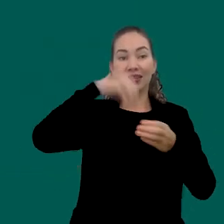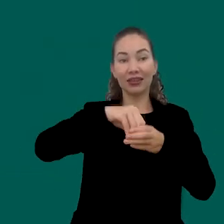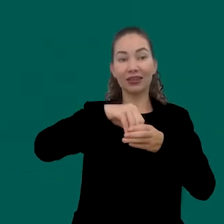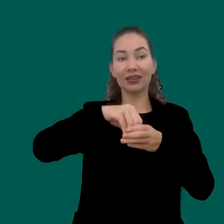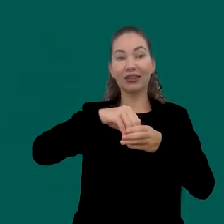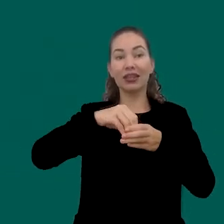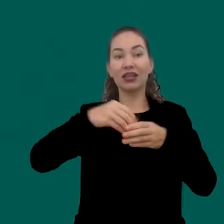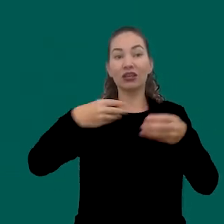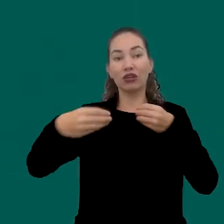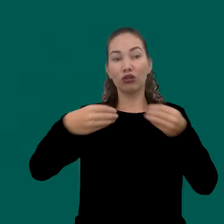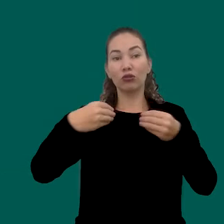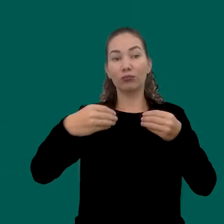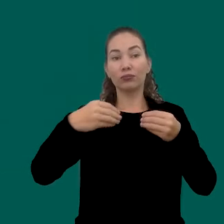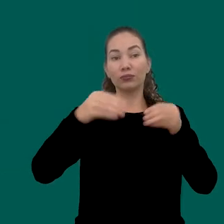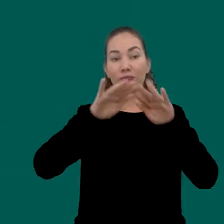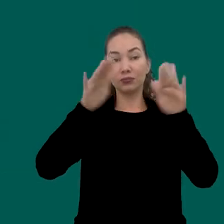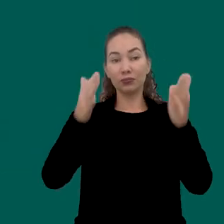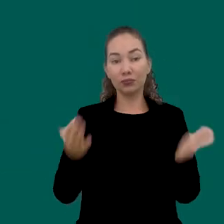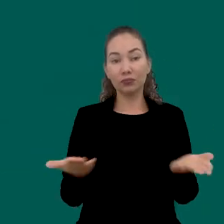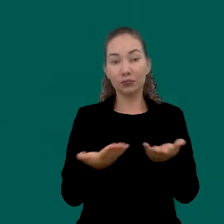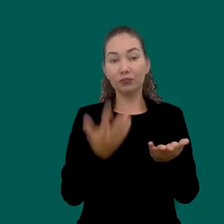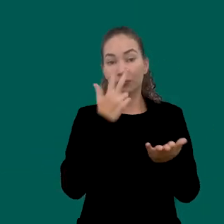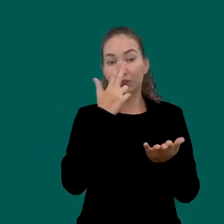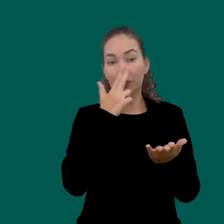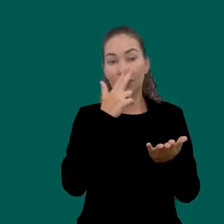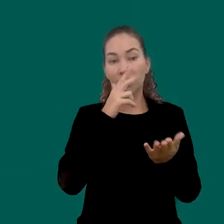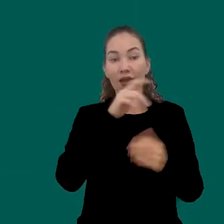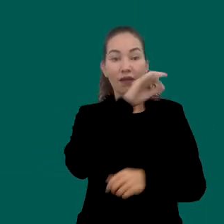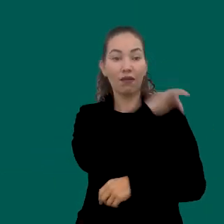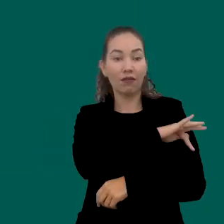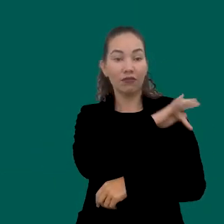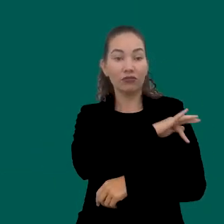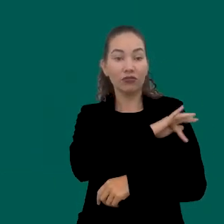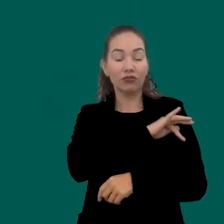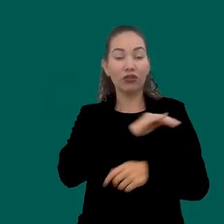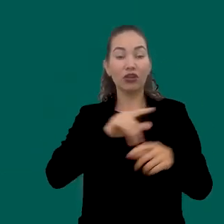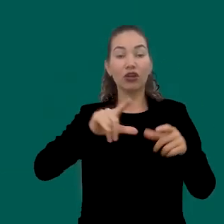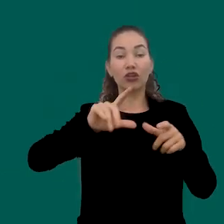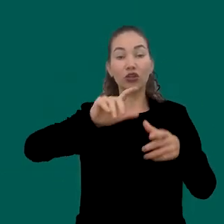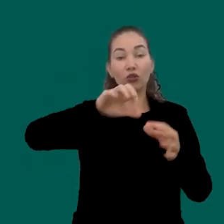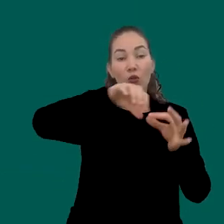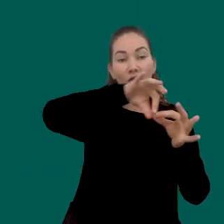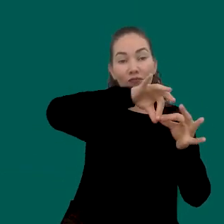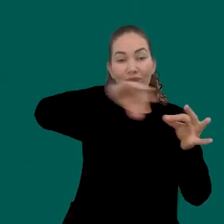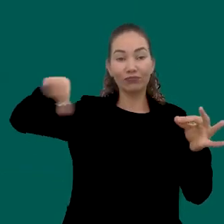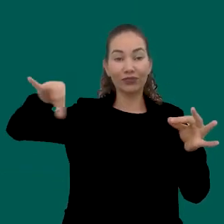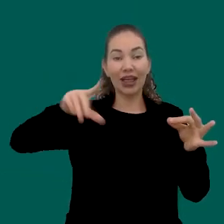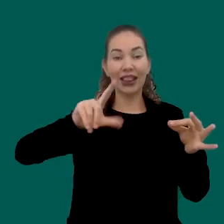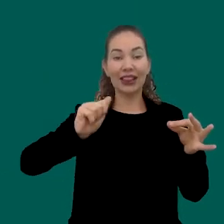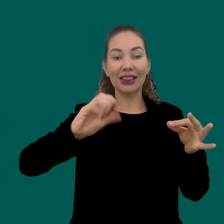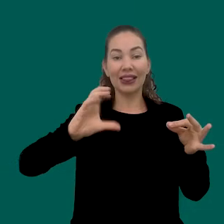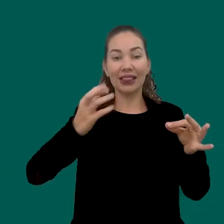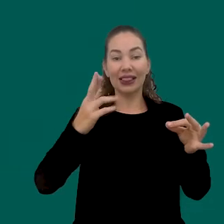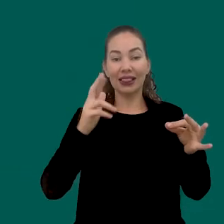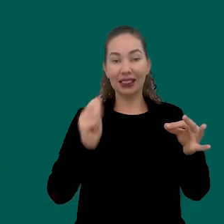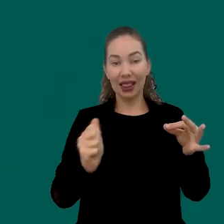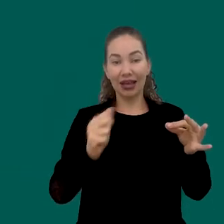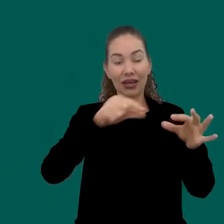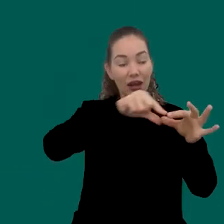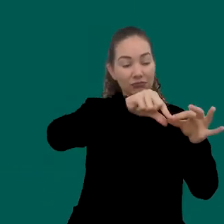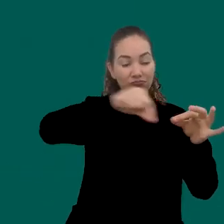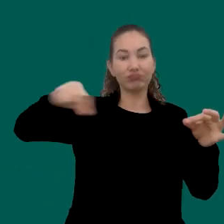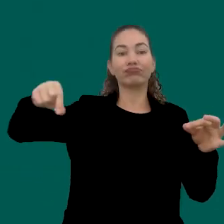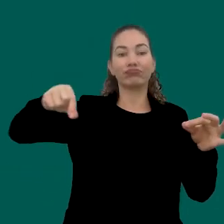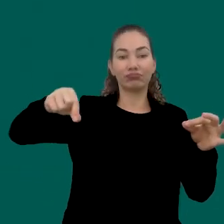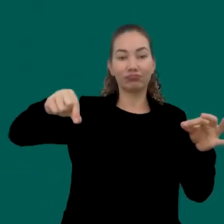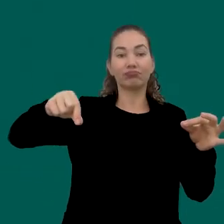caixa plástica, aquelas caixas mesmo de farmácia, que ela fecha em cima e tu consegue lacrar elas. Então a mercadoria vai completamente lacrada do